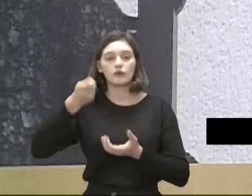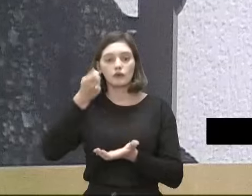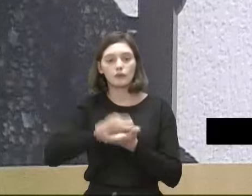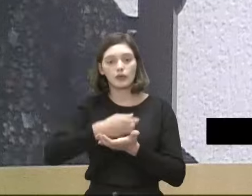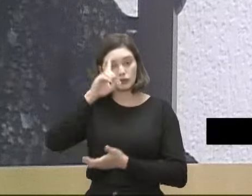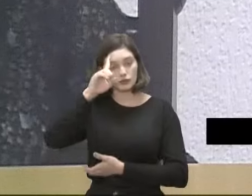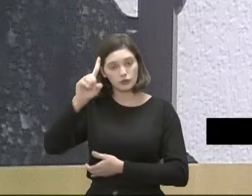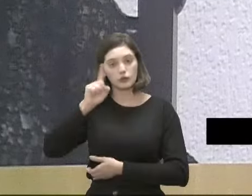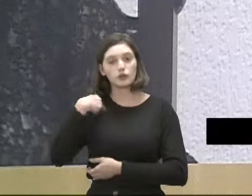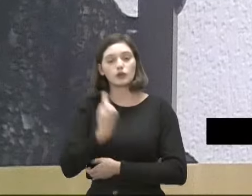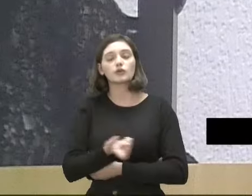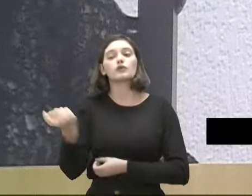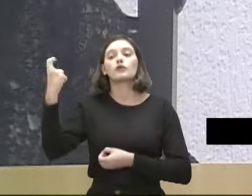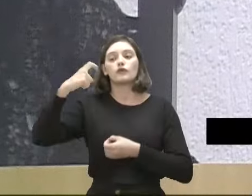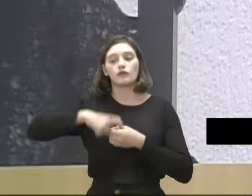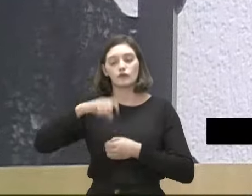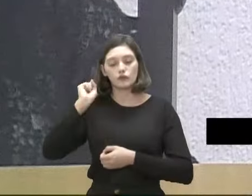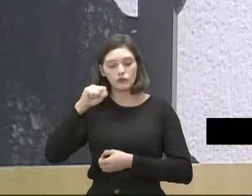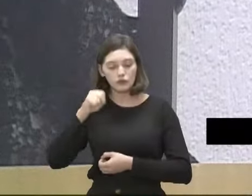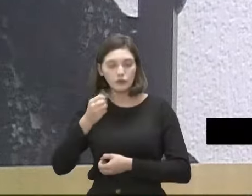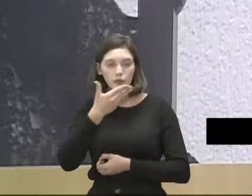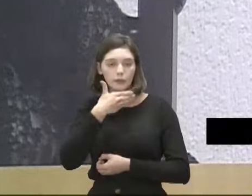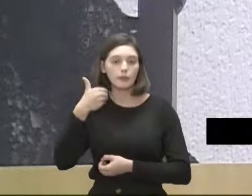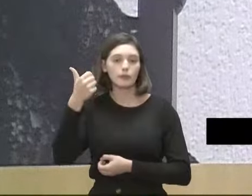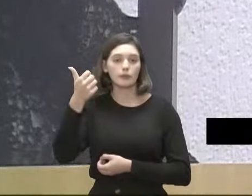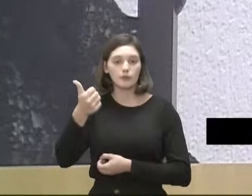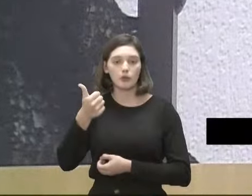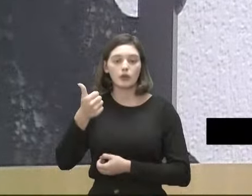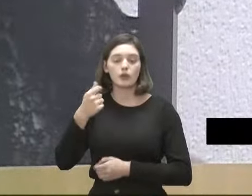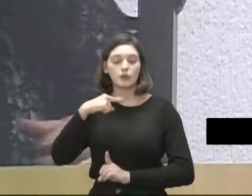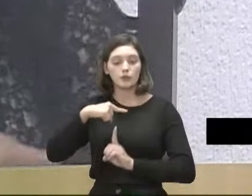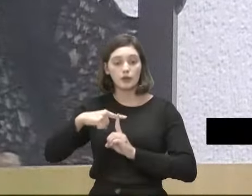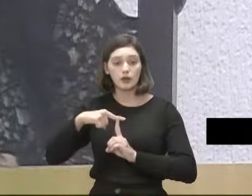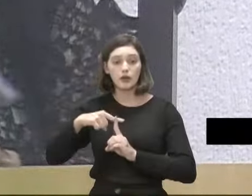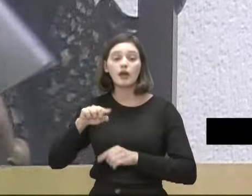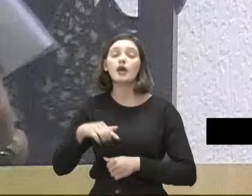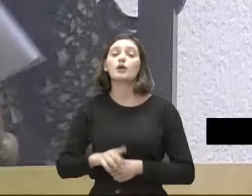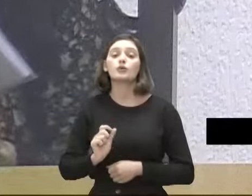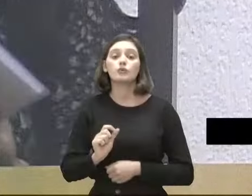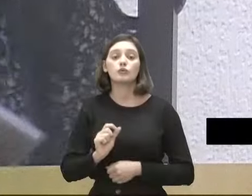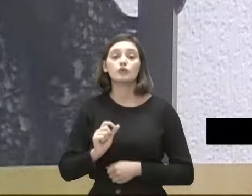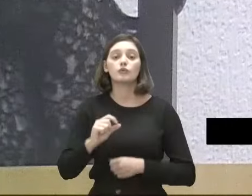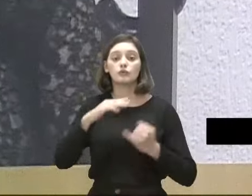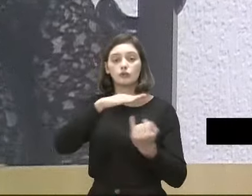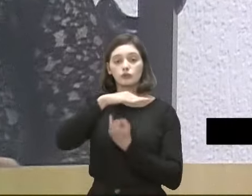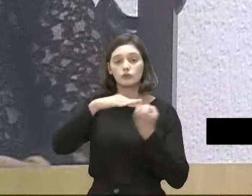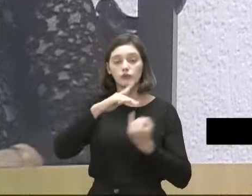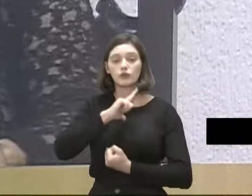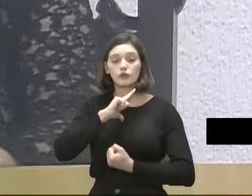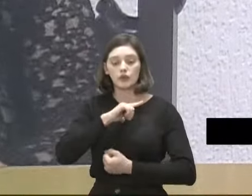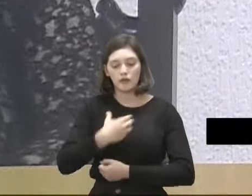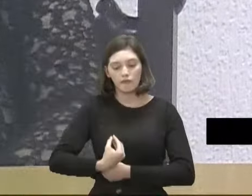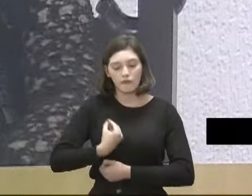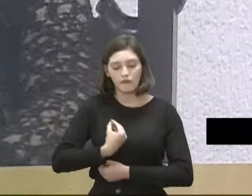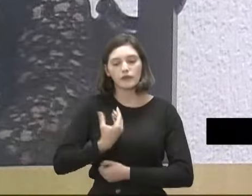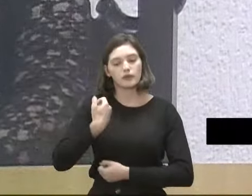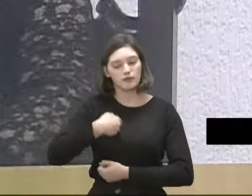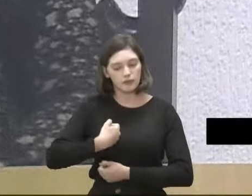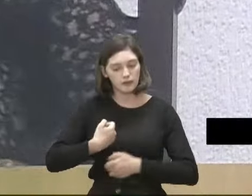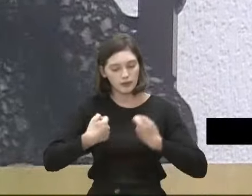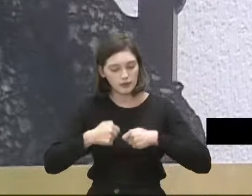dia, a gente volta a ser superavitário e o Instituto tenha a sobrevida